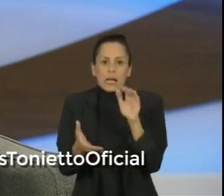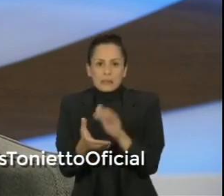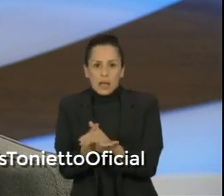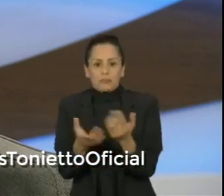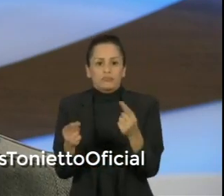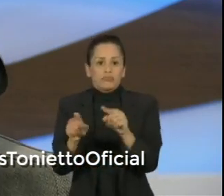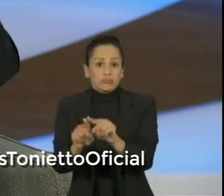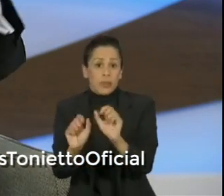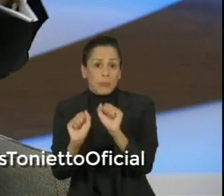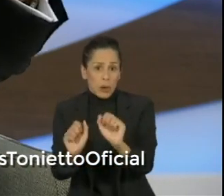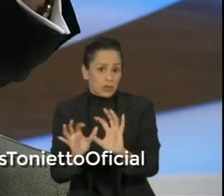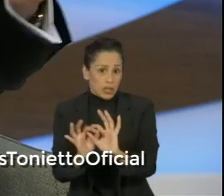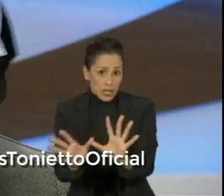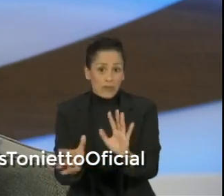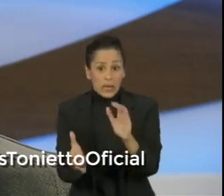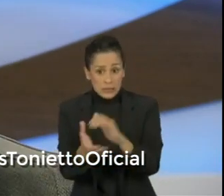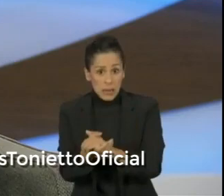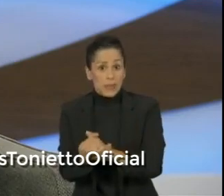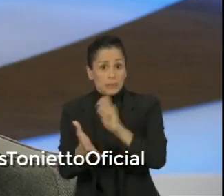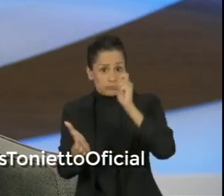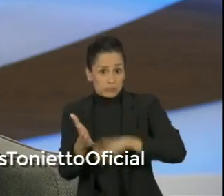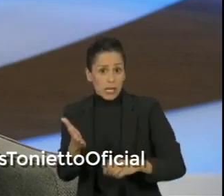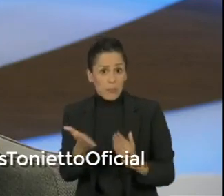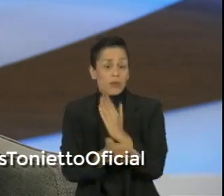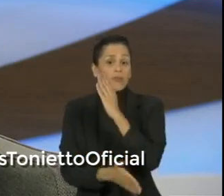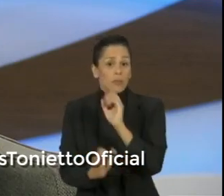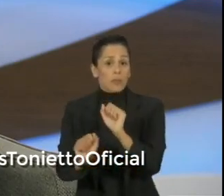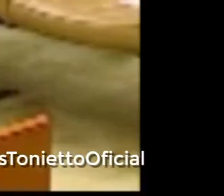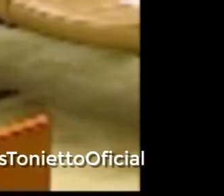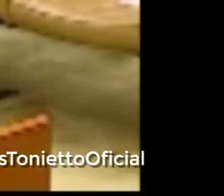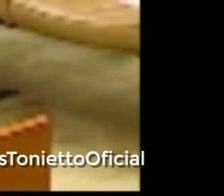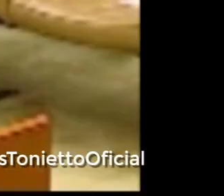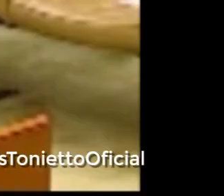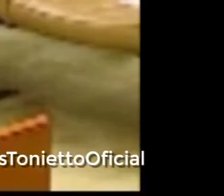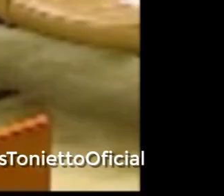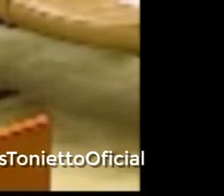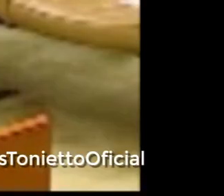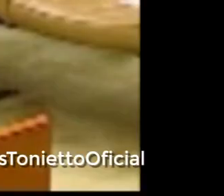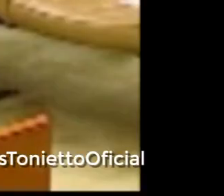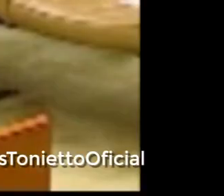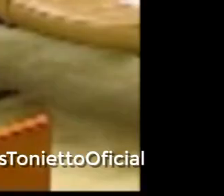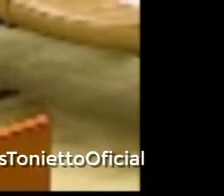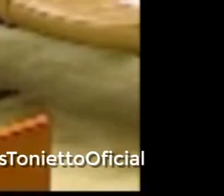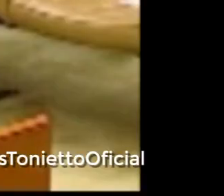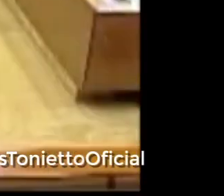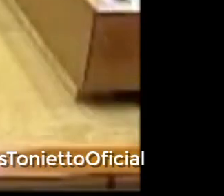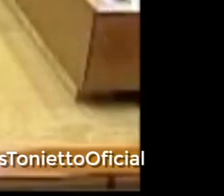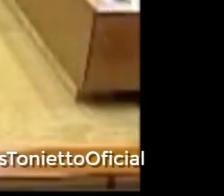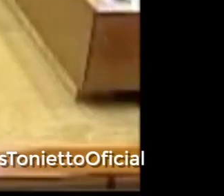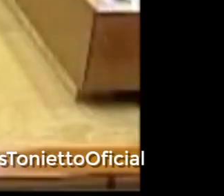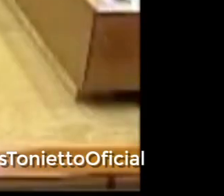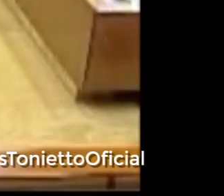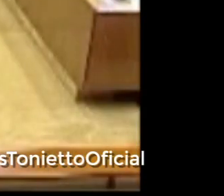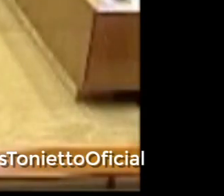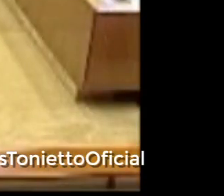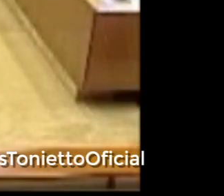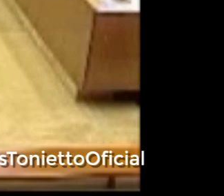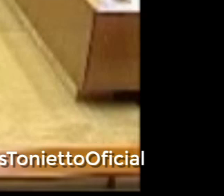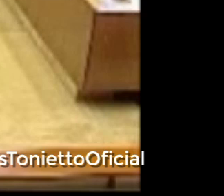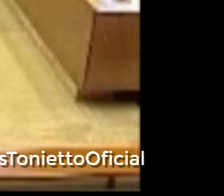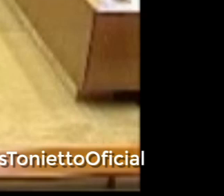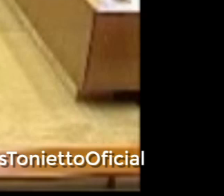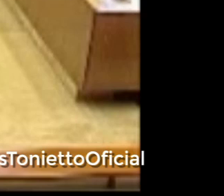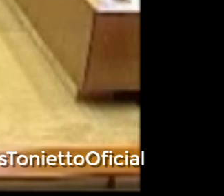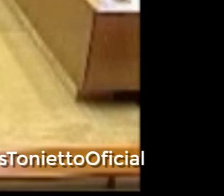foi uma decisão mais expansiva. Eu acho que foi muito boa. Se os homens engravidassem, o aborto já